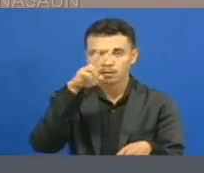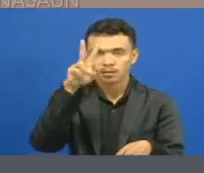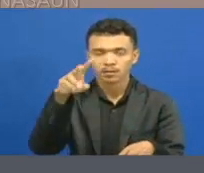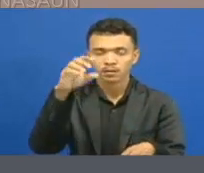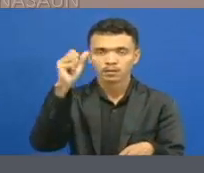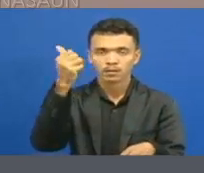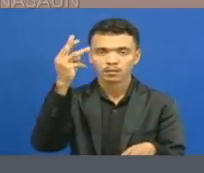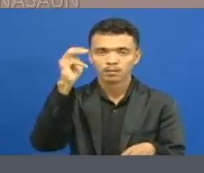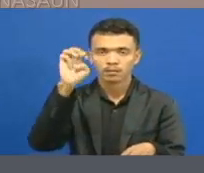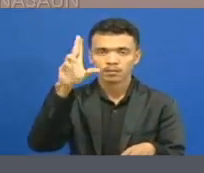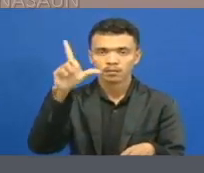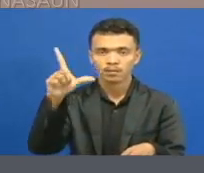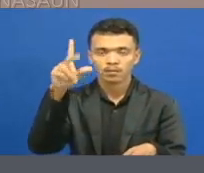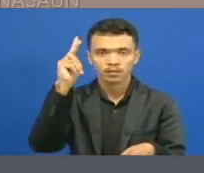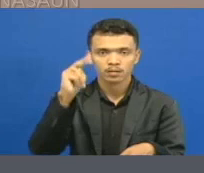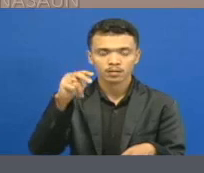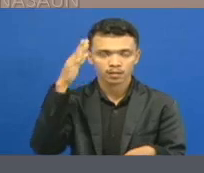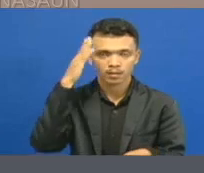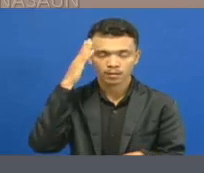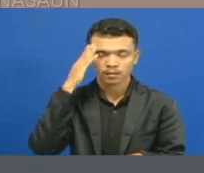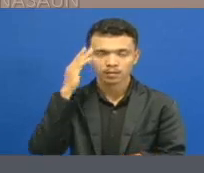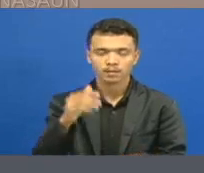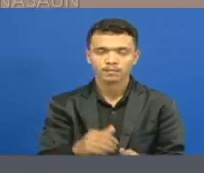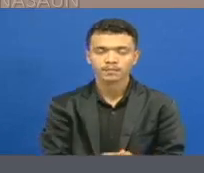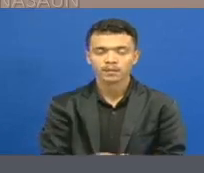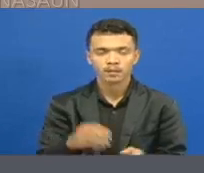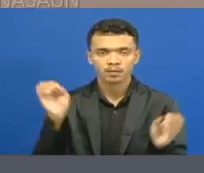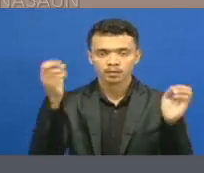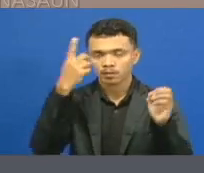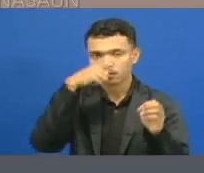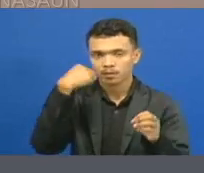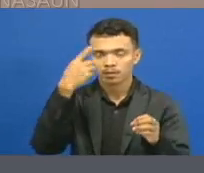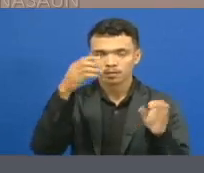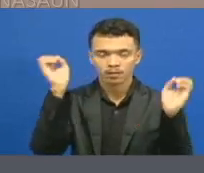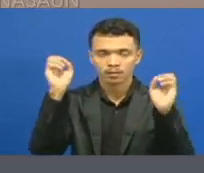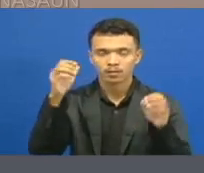ele e Samuel lá conhece sempre para o mar.